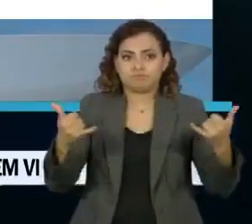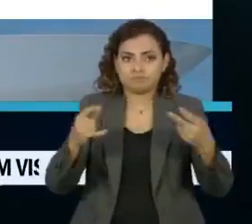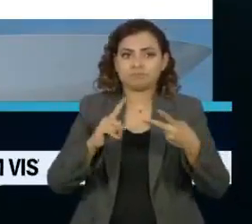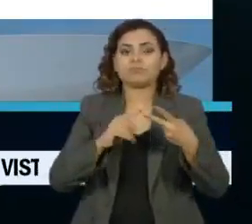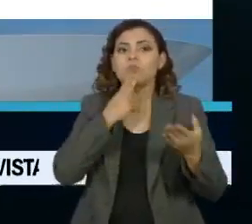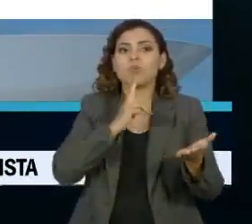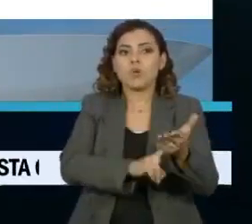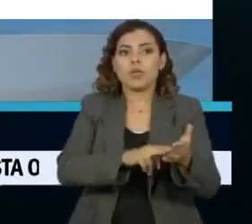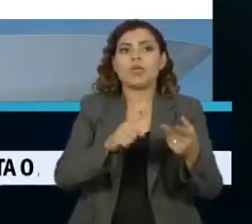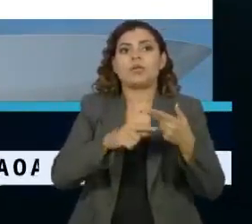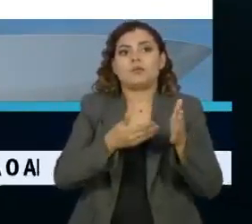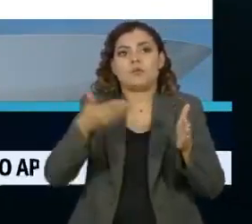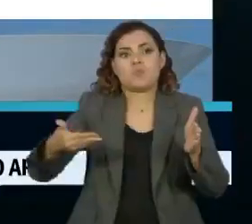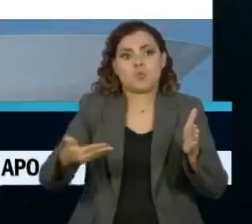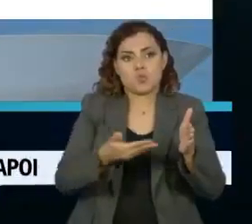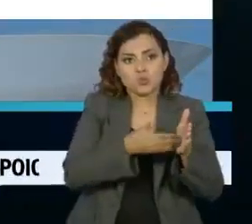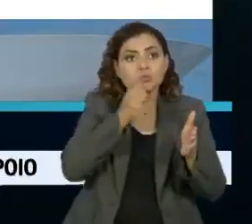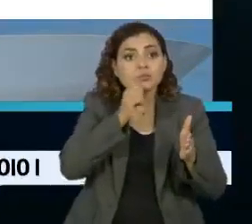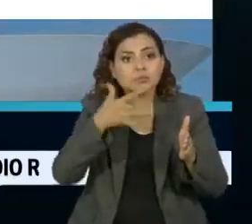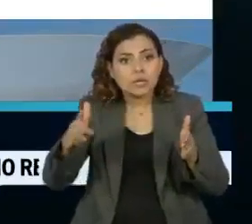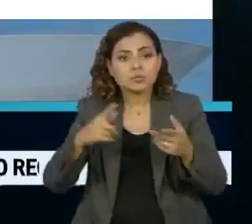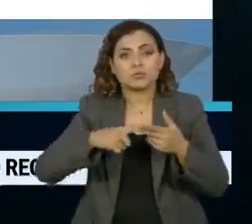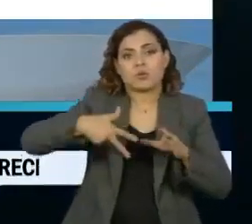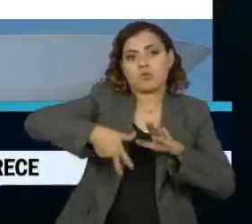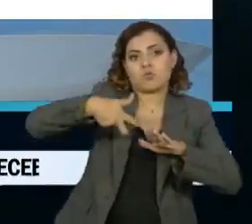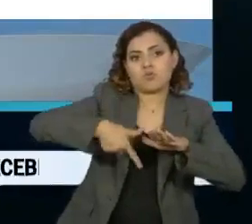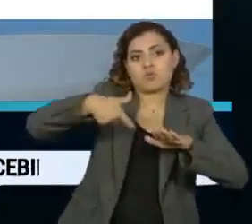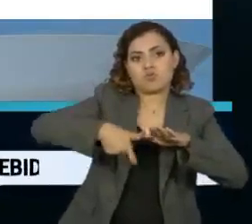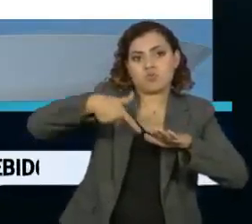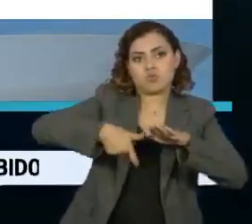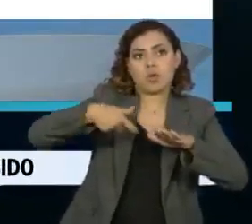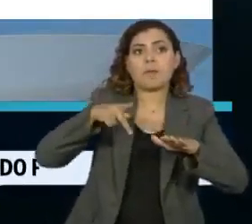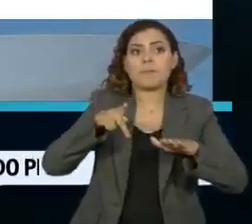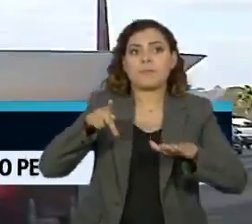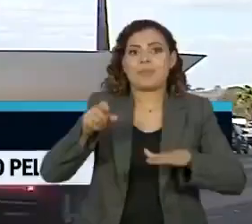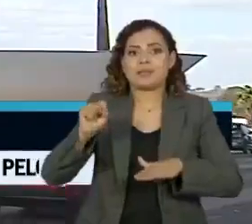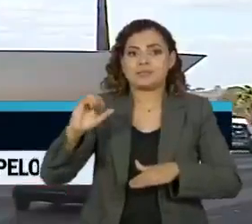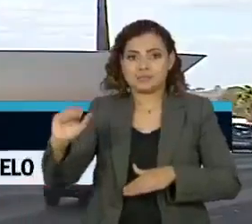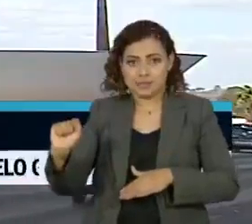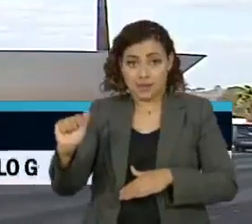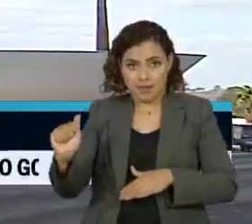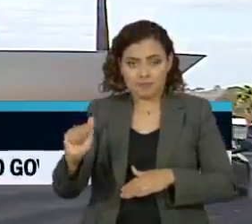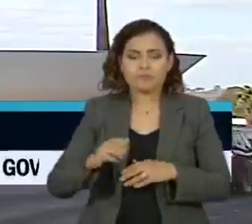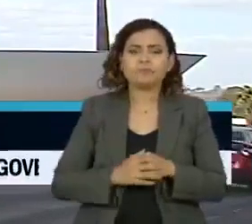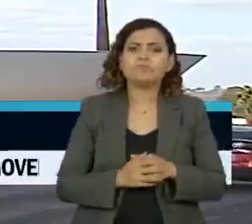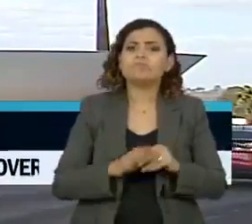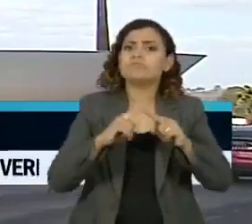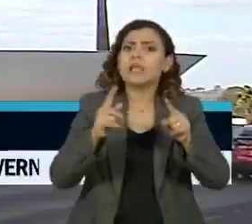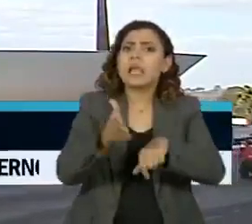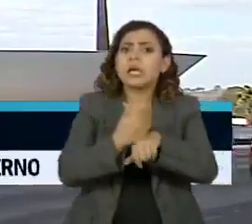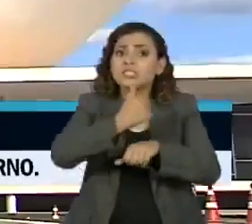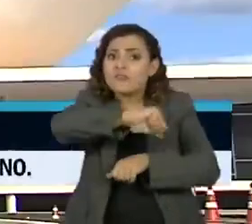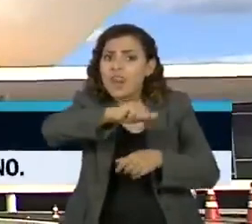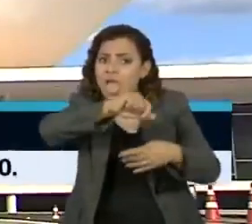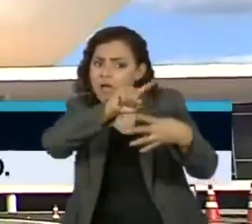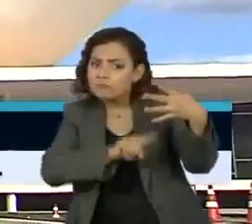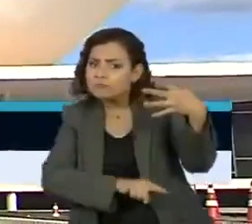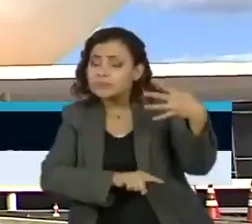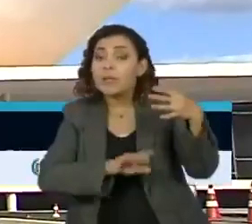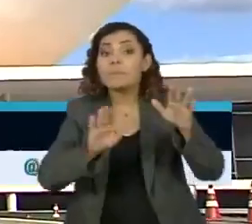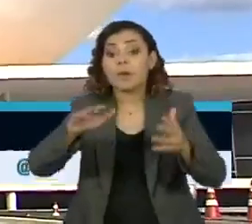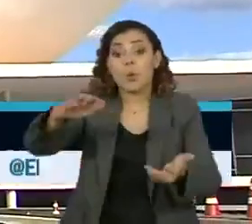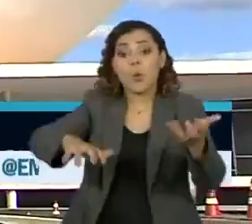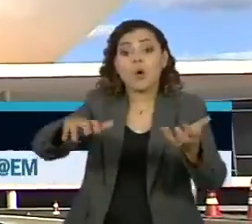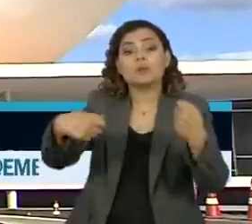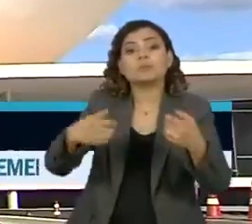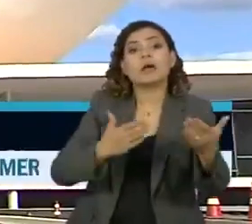Correios porto de Santos e ppsa que administra contratos do pral mas antes de analisar estes temas o congresso